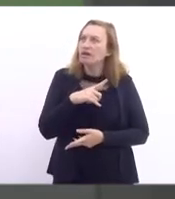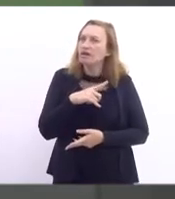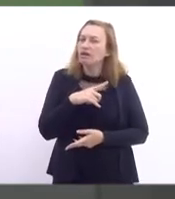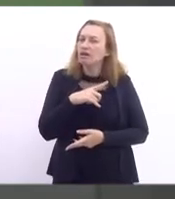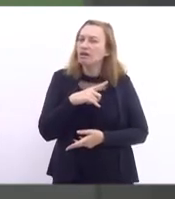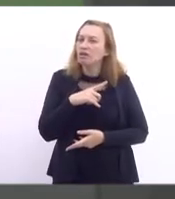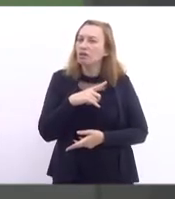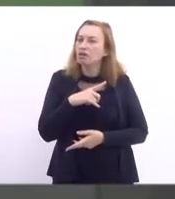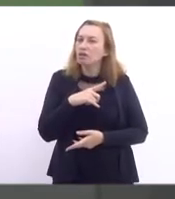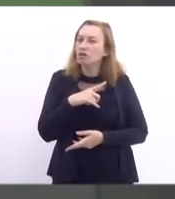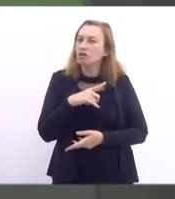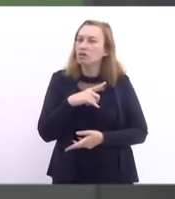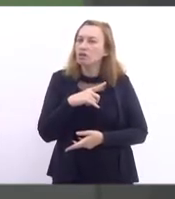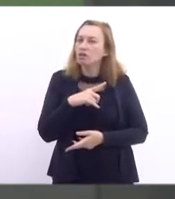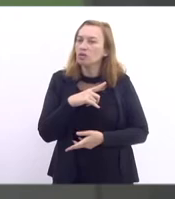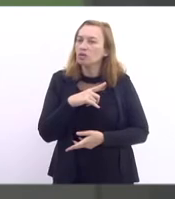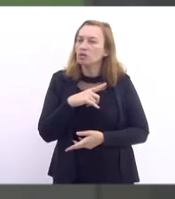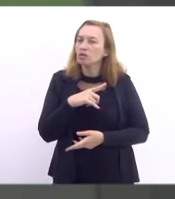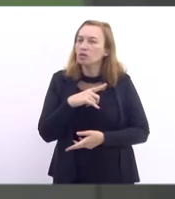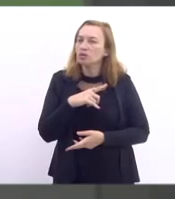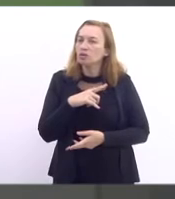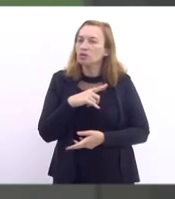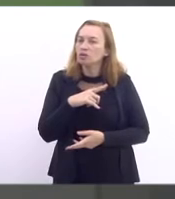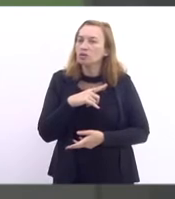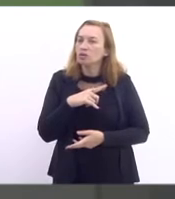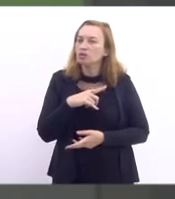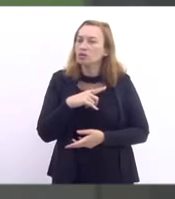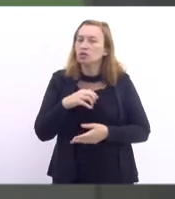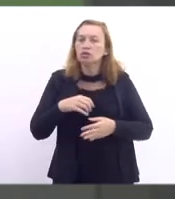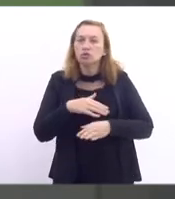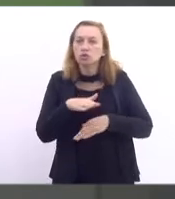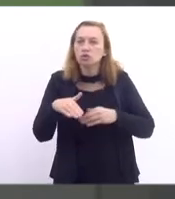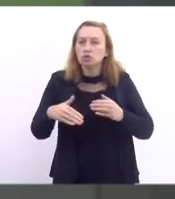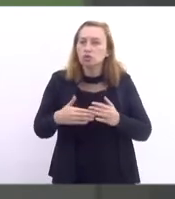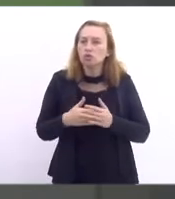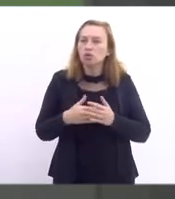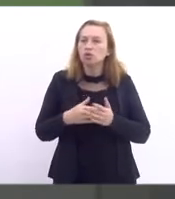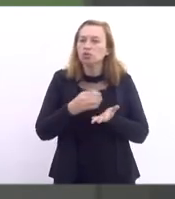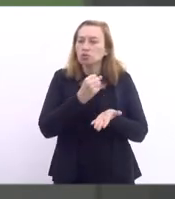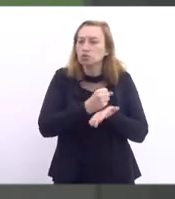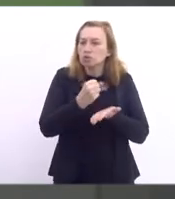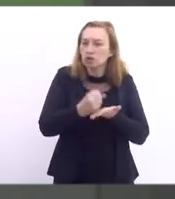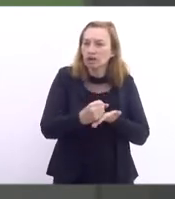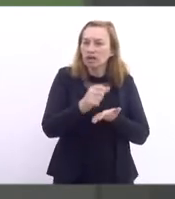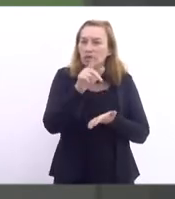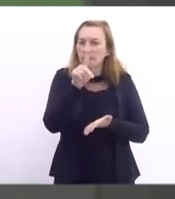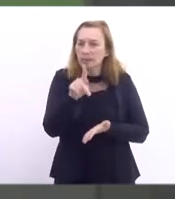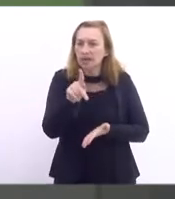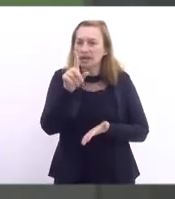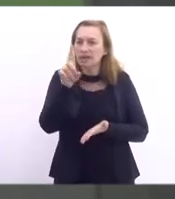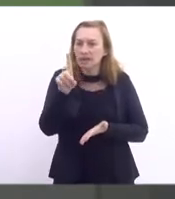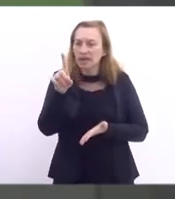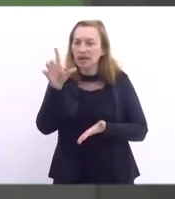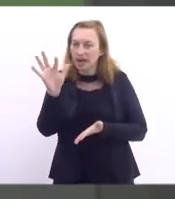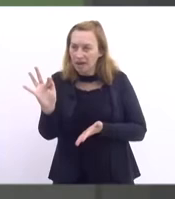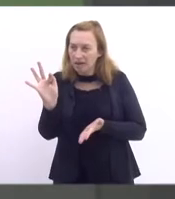um rol de todos os contratos em PDF estão em vigência